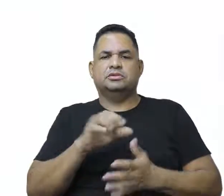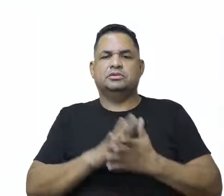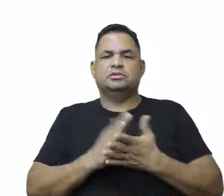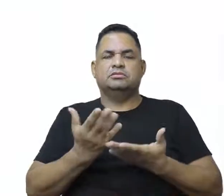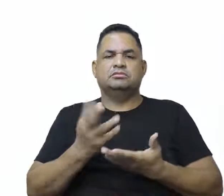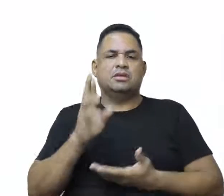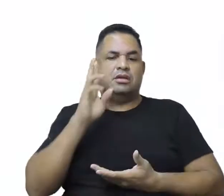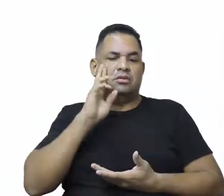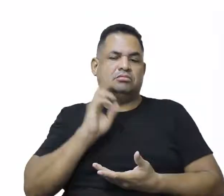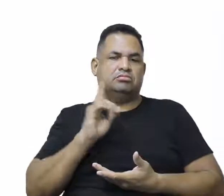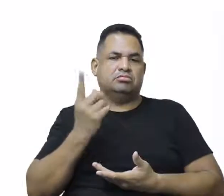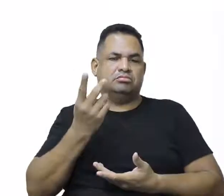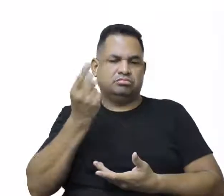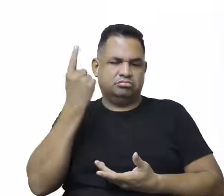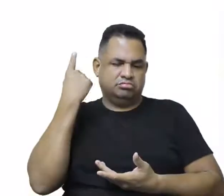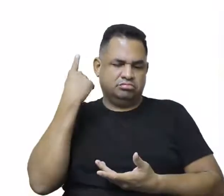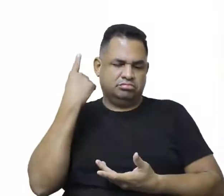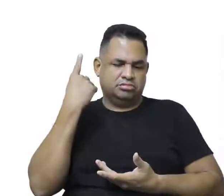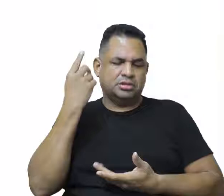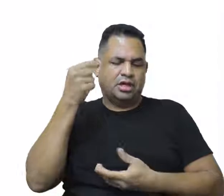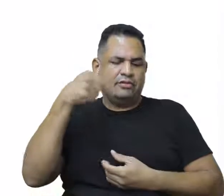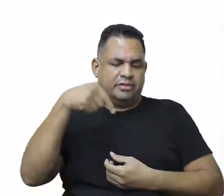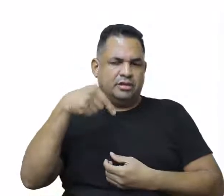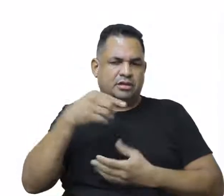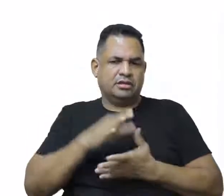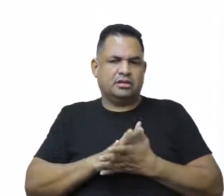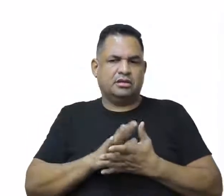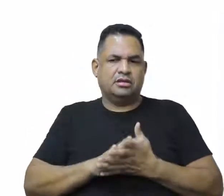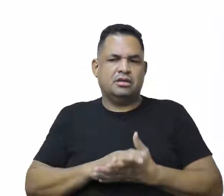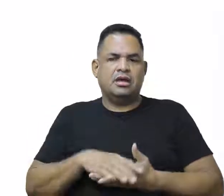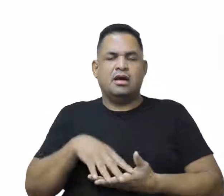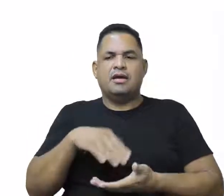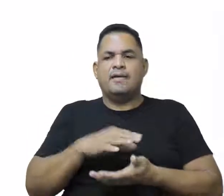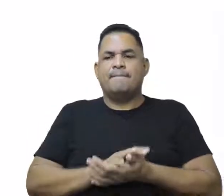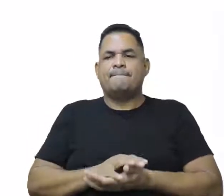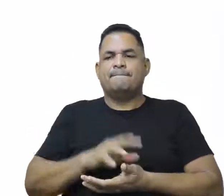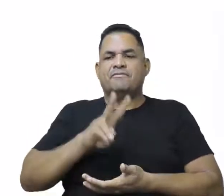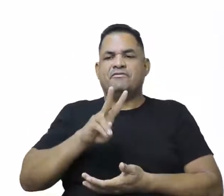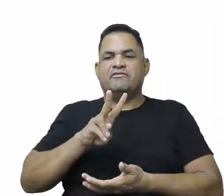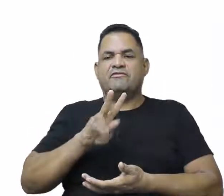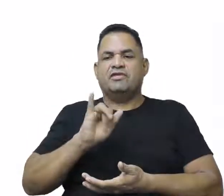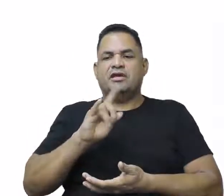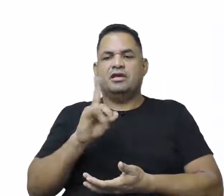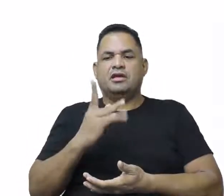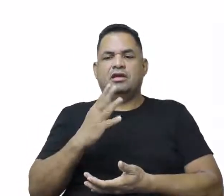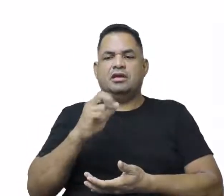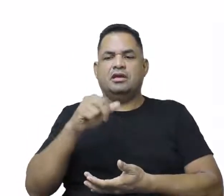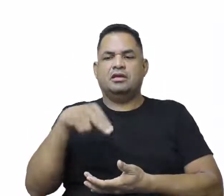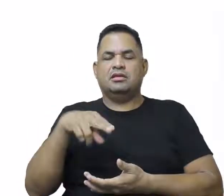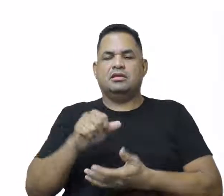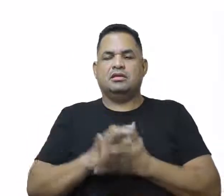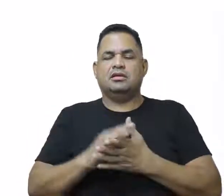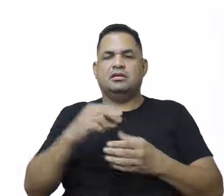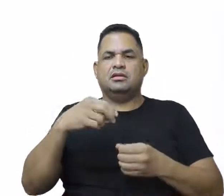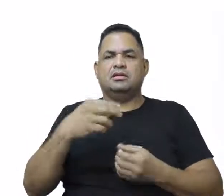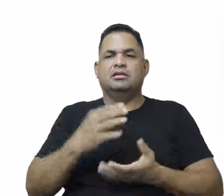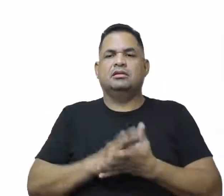né? Ali em Vilhena, ele fez Expedição para o